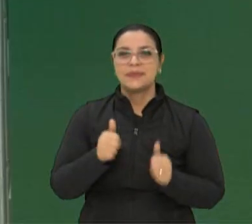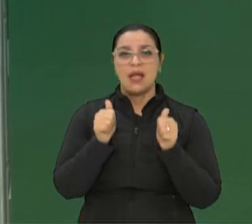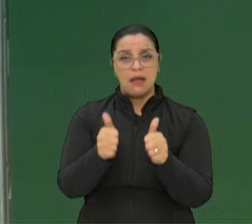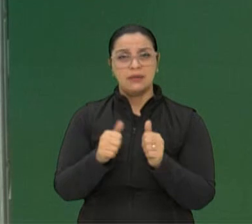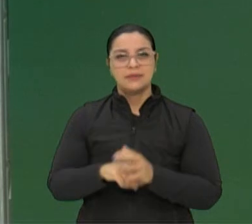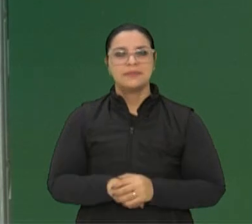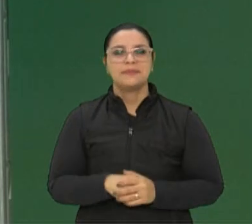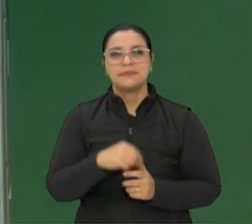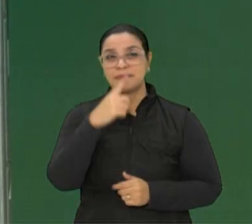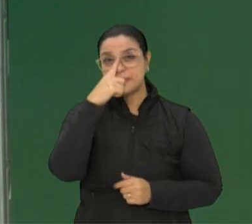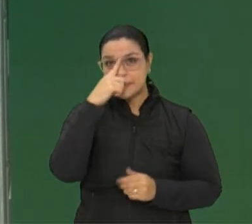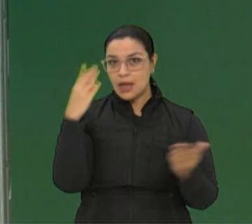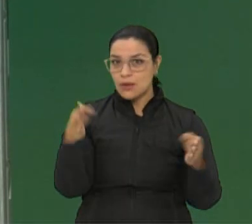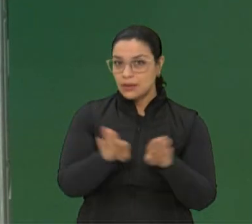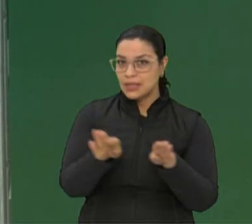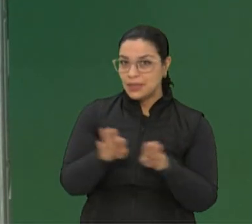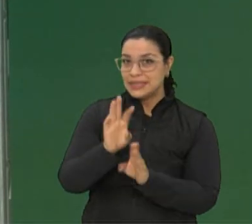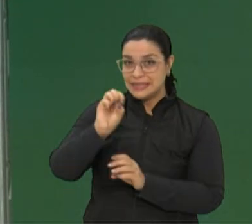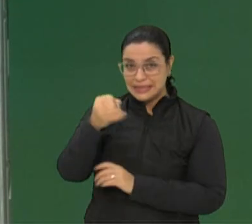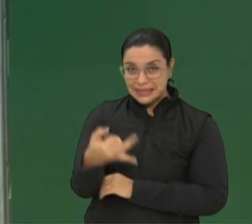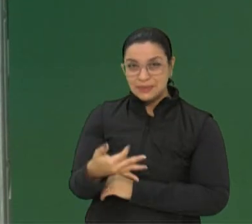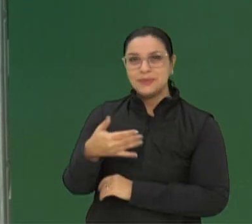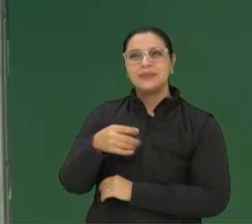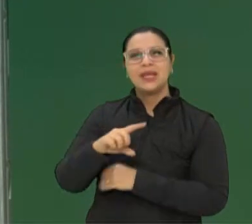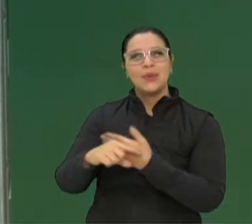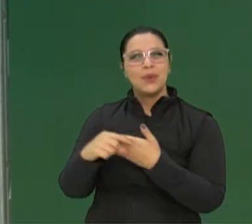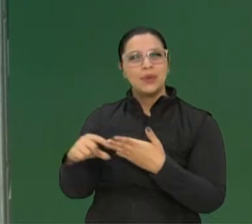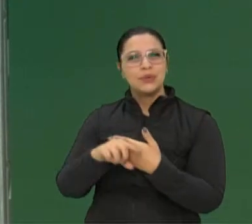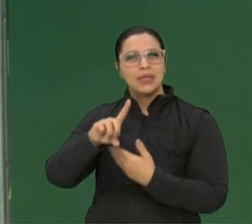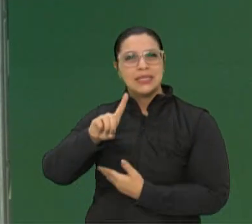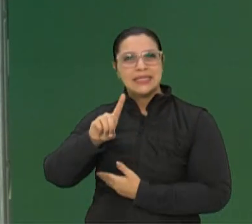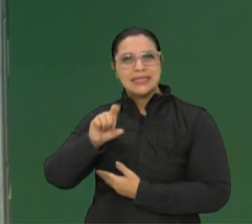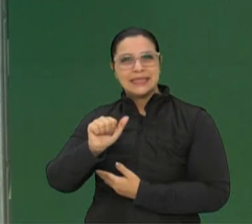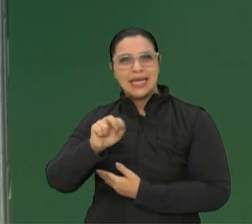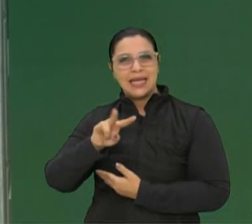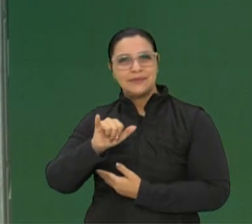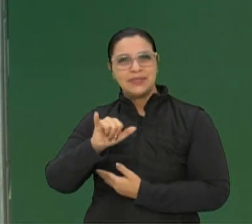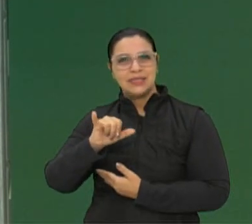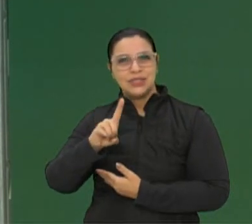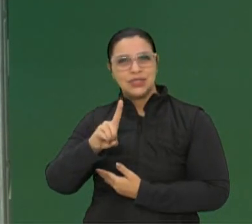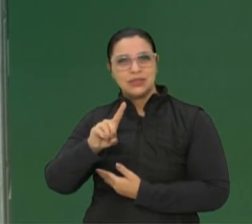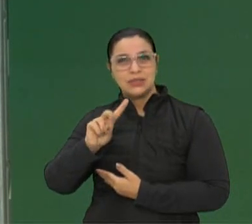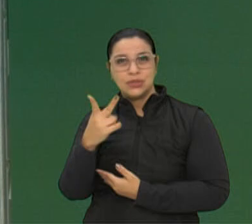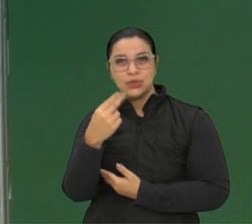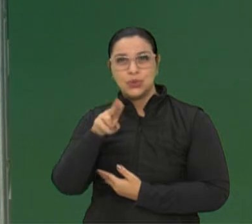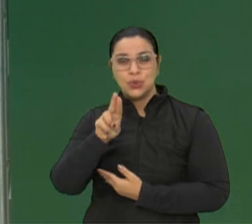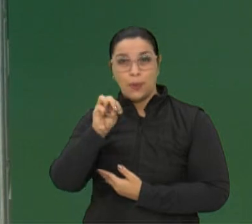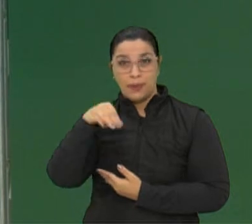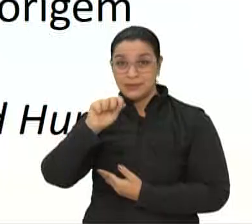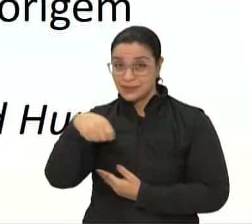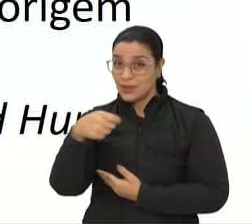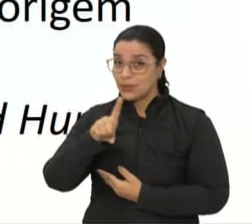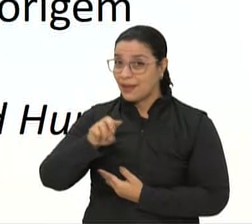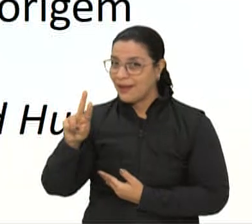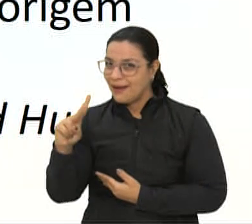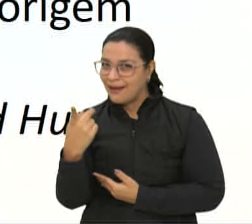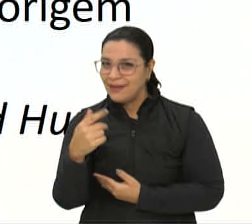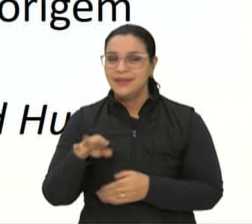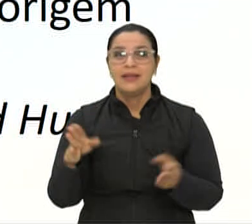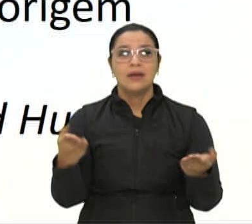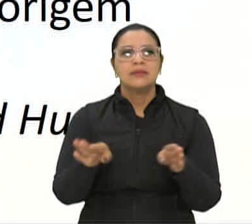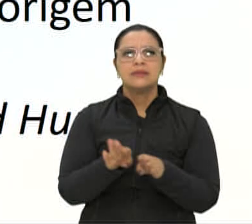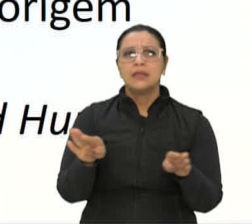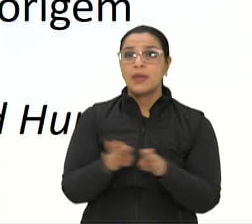essa questão do Hillman, né? E outro ponto aí é a questão da utilidade. Ele diz o seguinte, ó. Desse modo, se